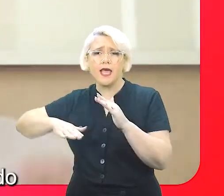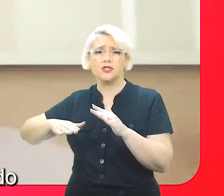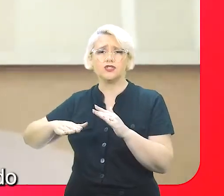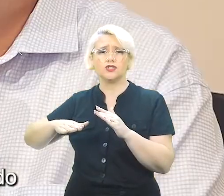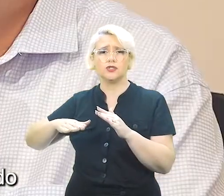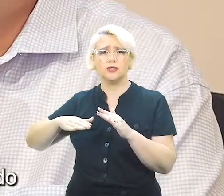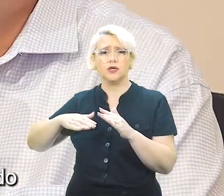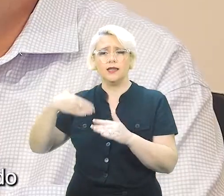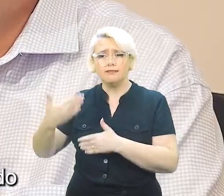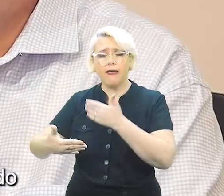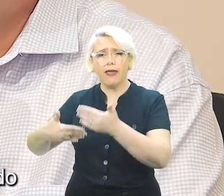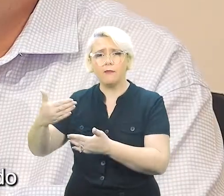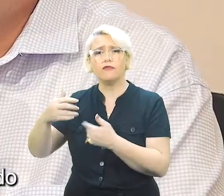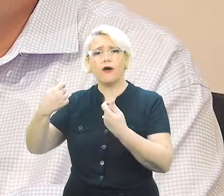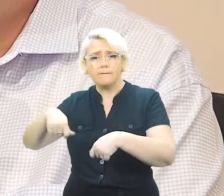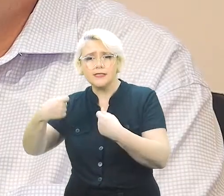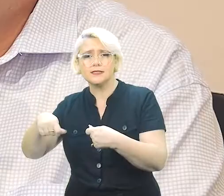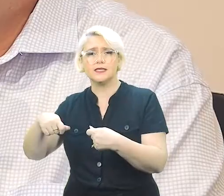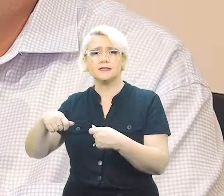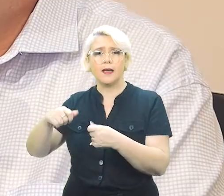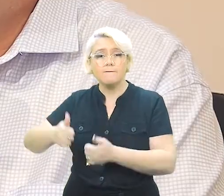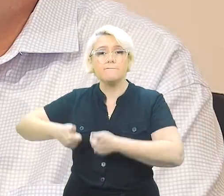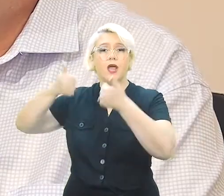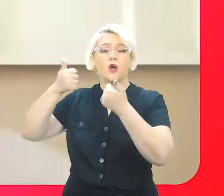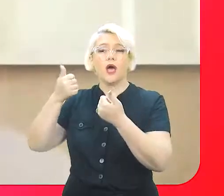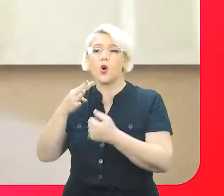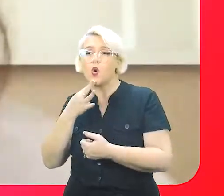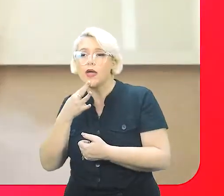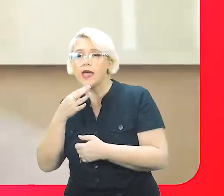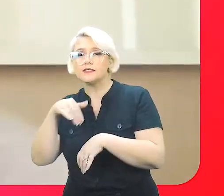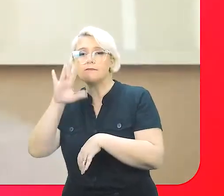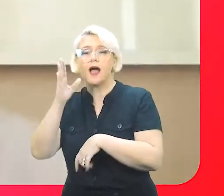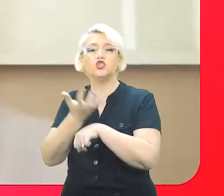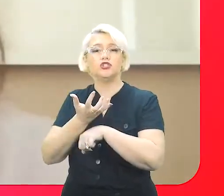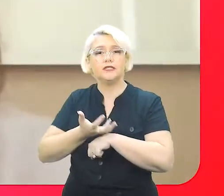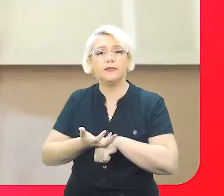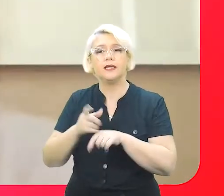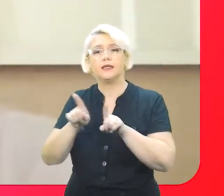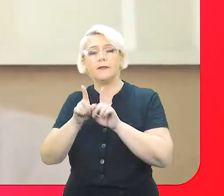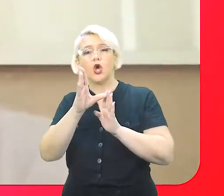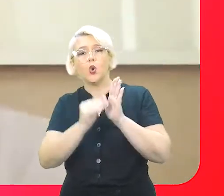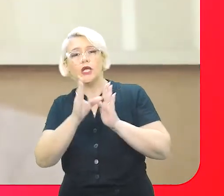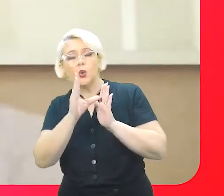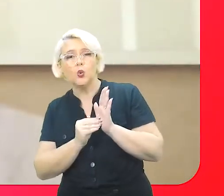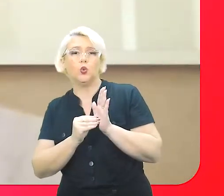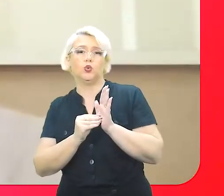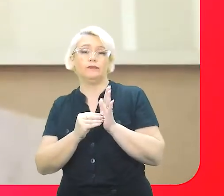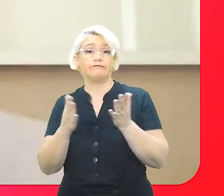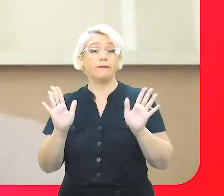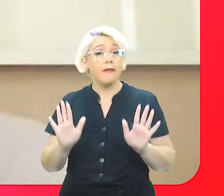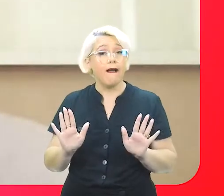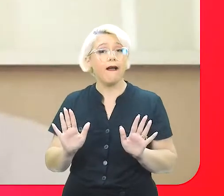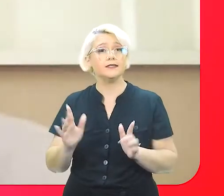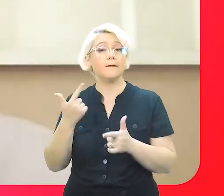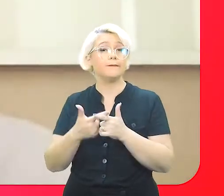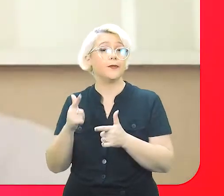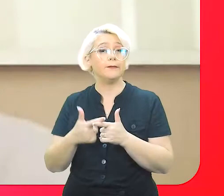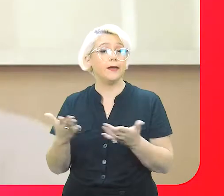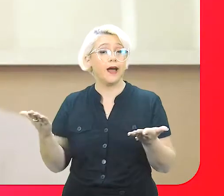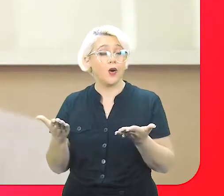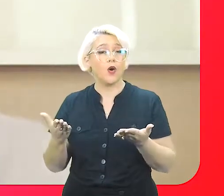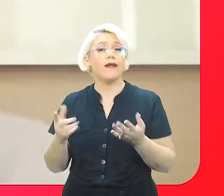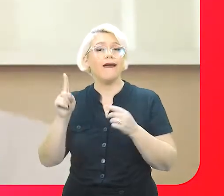tempo vai passando e você vai conhecendo melhor as disciplinas e os conteúdos. Agora, o problema